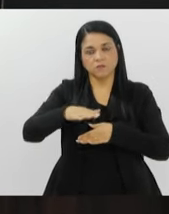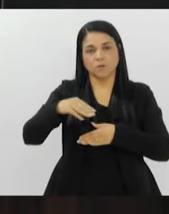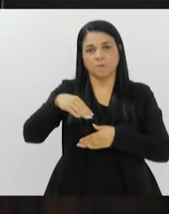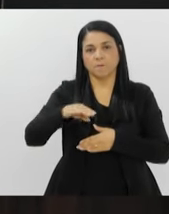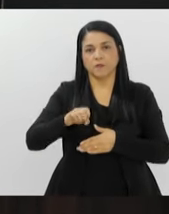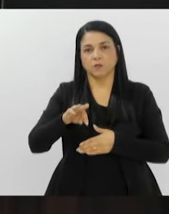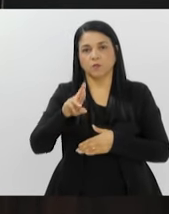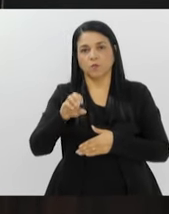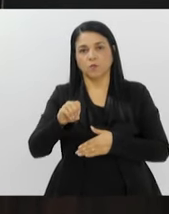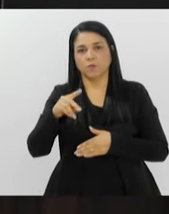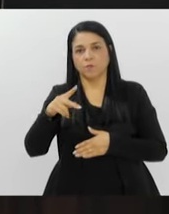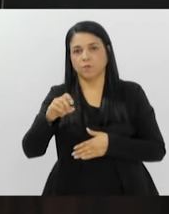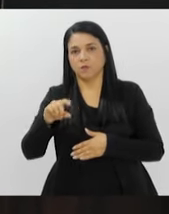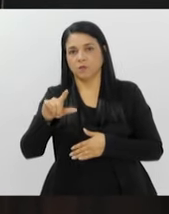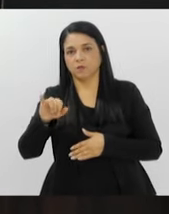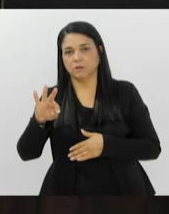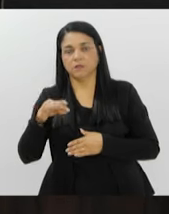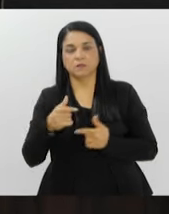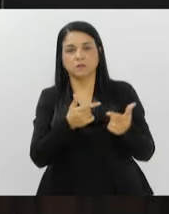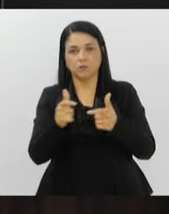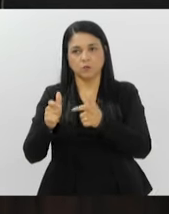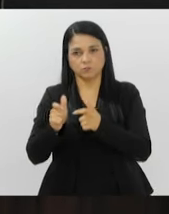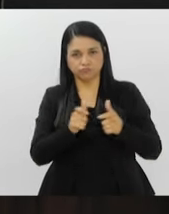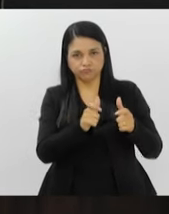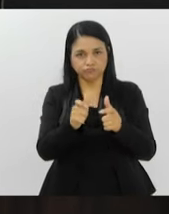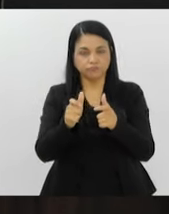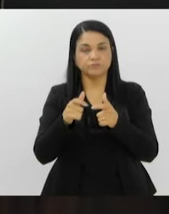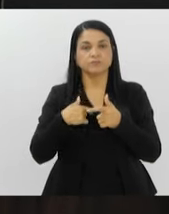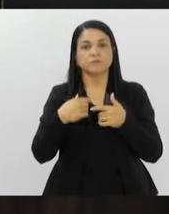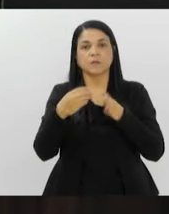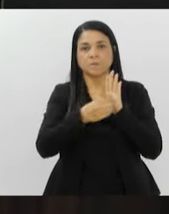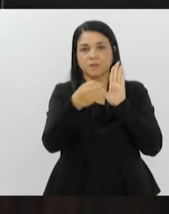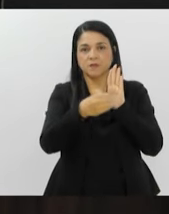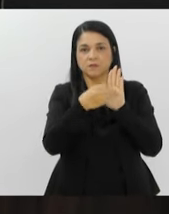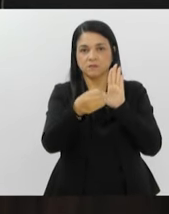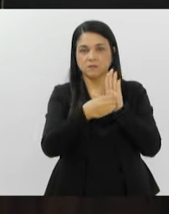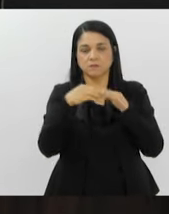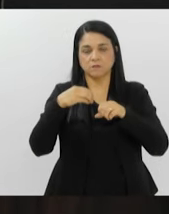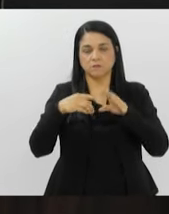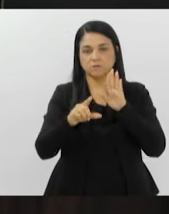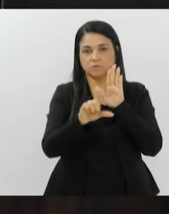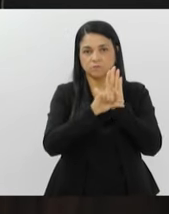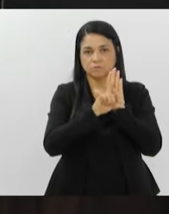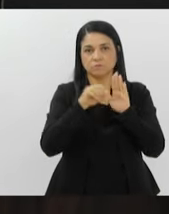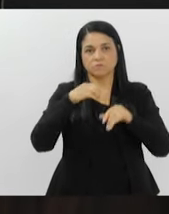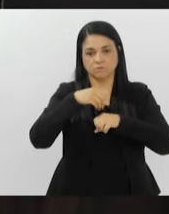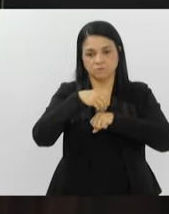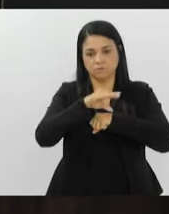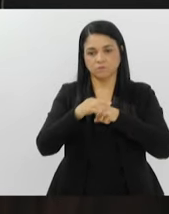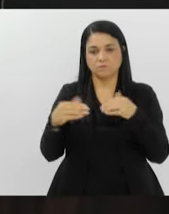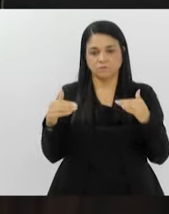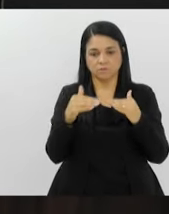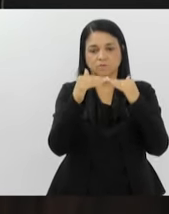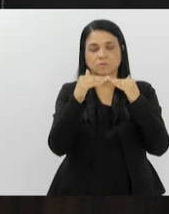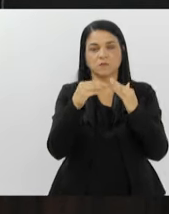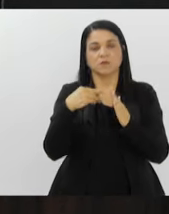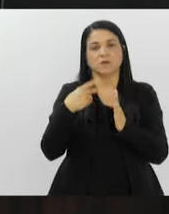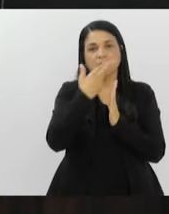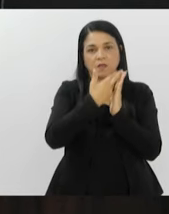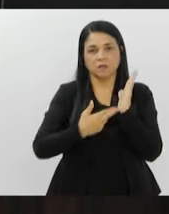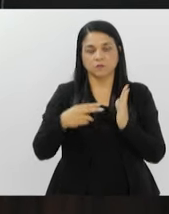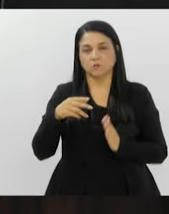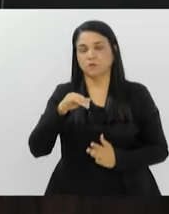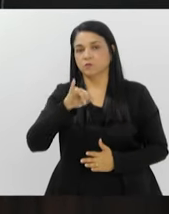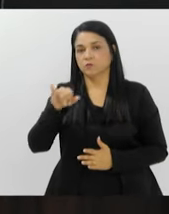Estado do Rio de Janeiro e da outras providências pareceres da comissão indicação Legislativa favorável relator deputado Jorge Felipe Neto